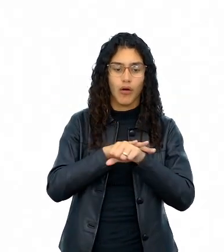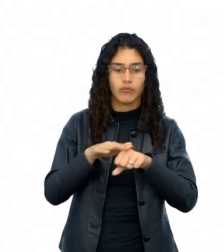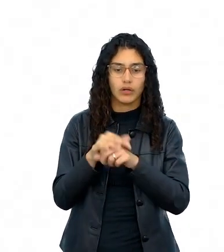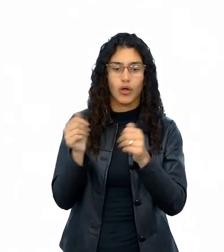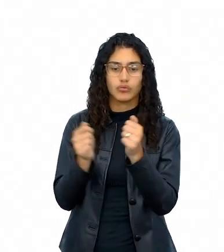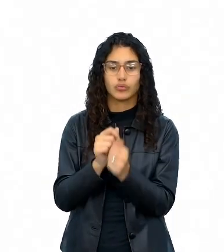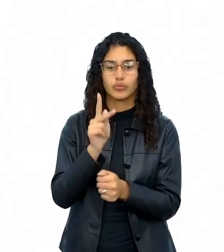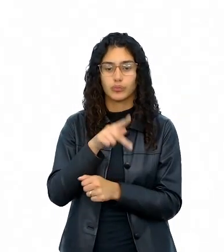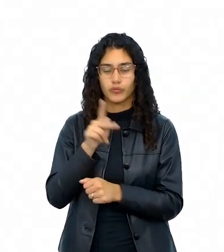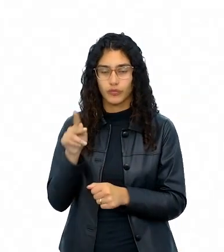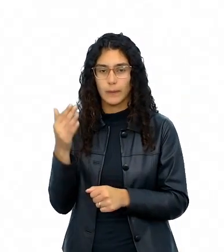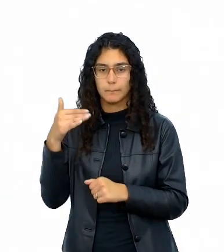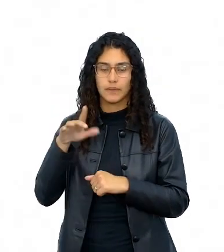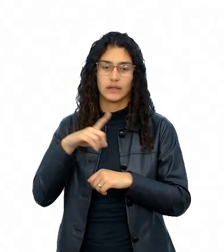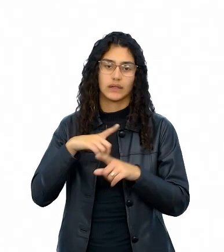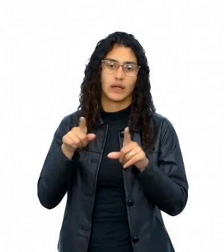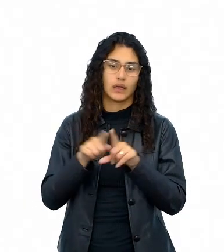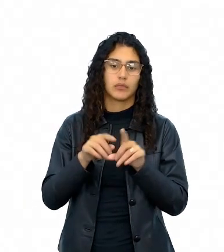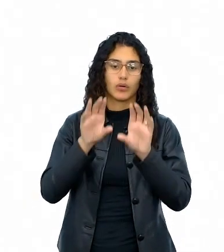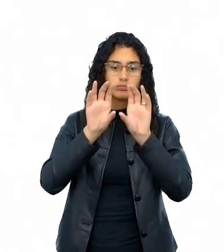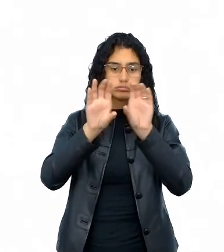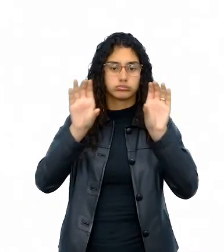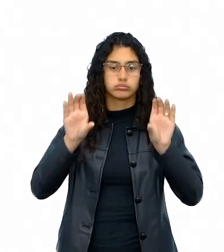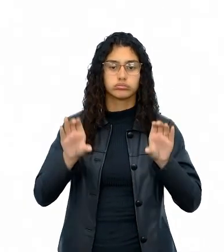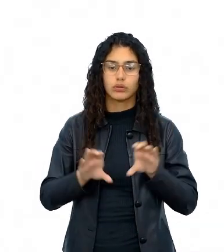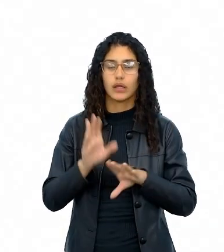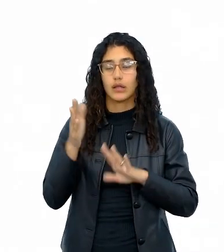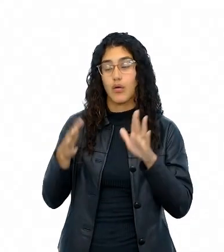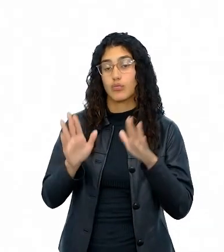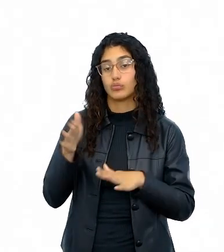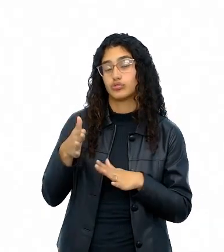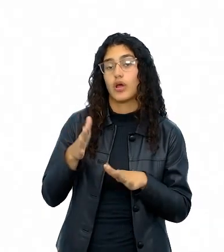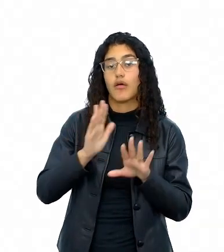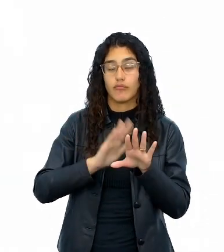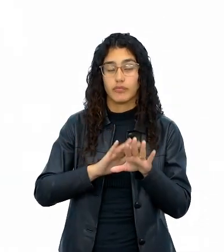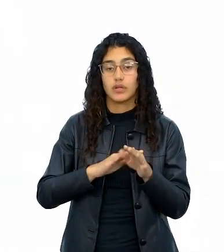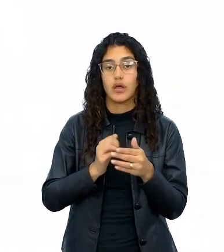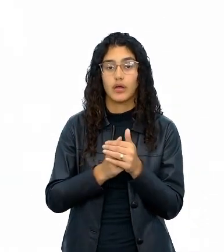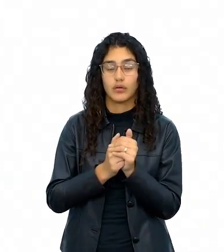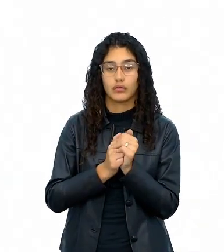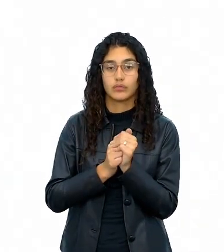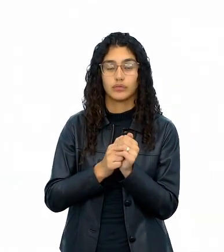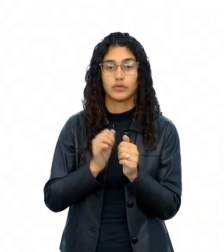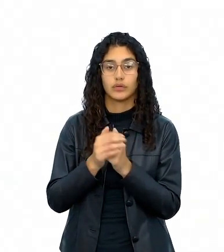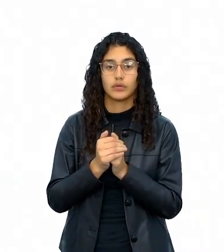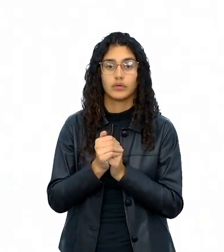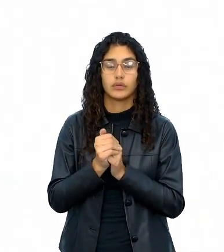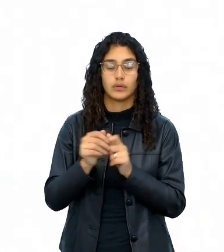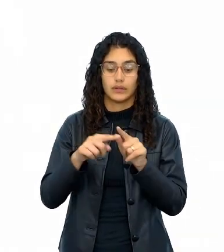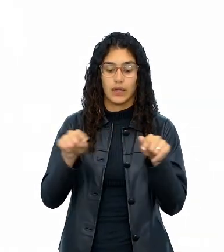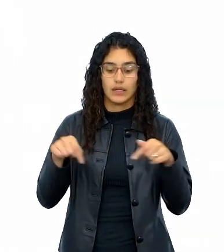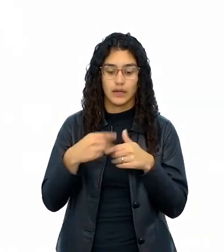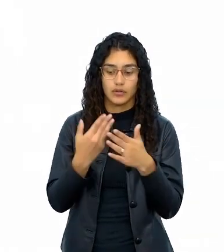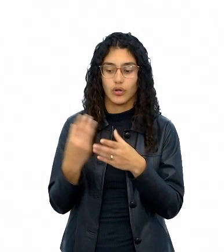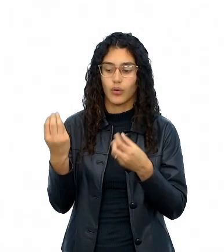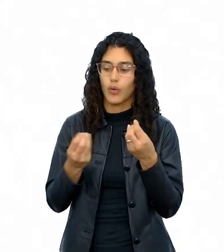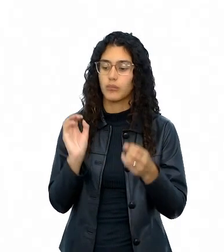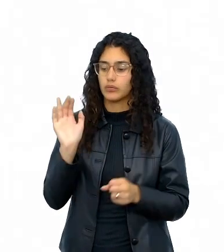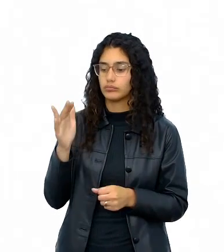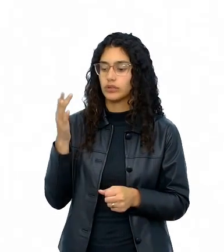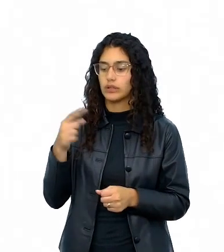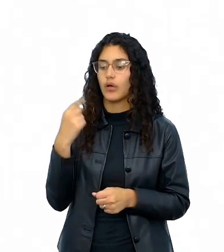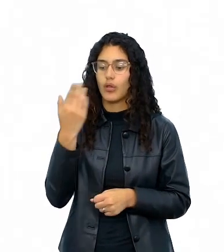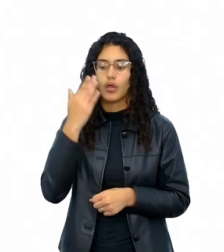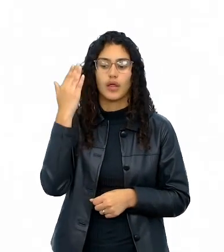os professores mais sobre esse fluxograma, se alguns deles já realizaram isso em sala de aula e como que foi. A